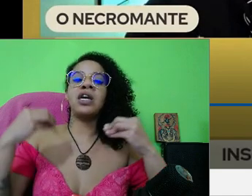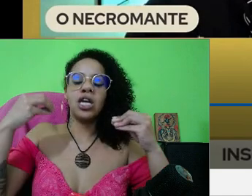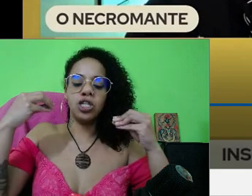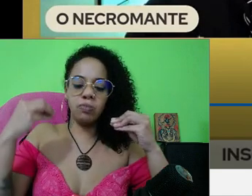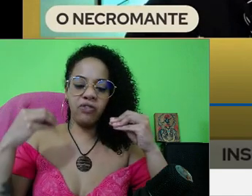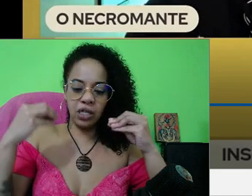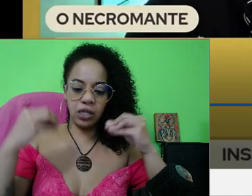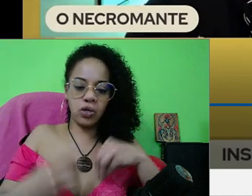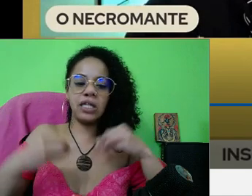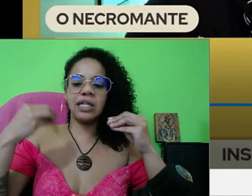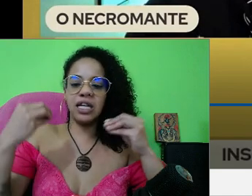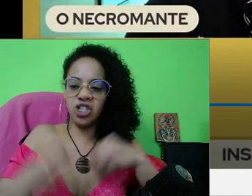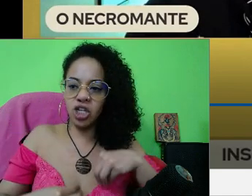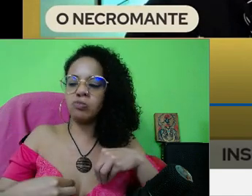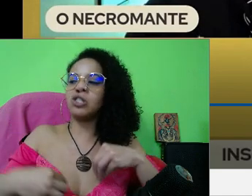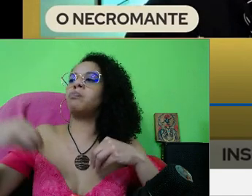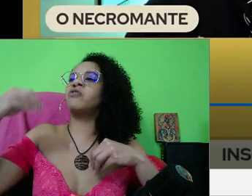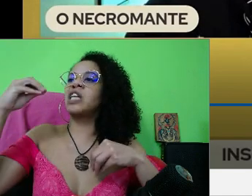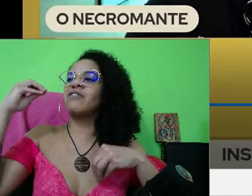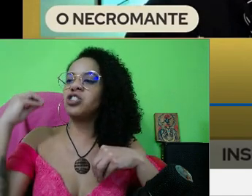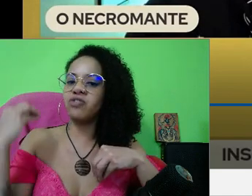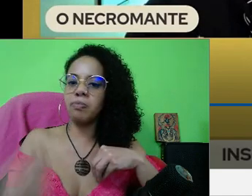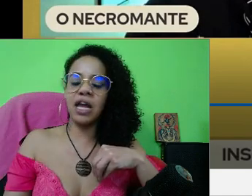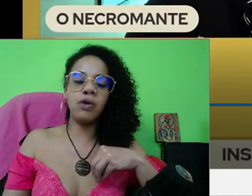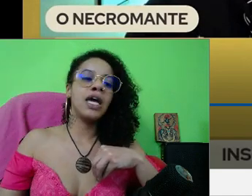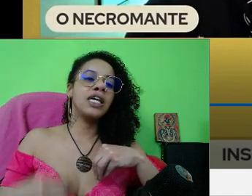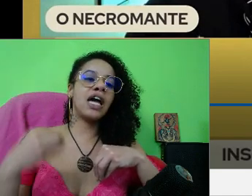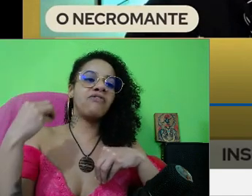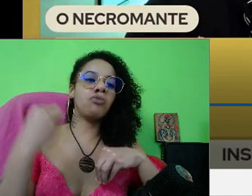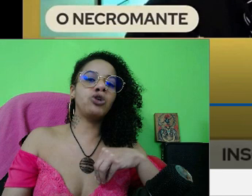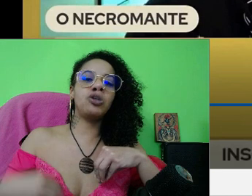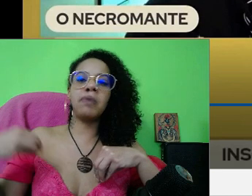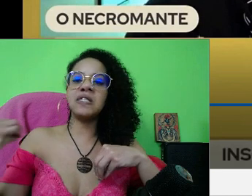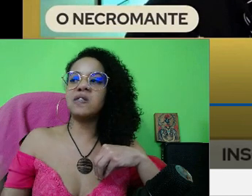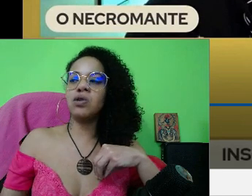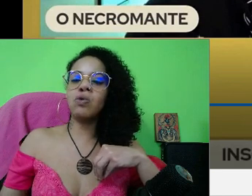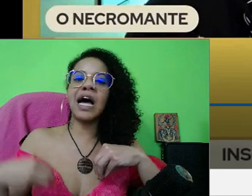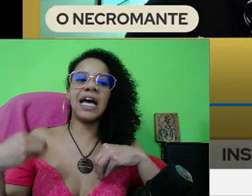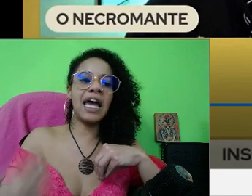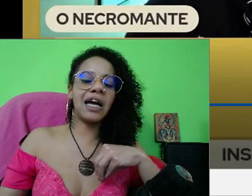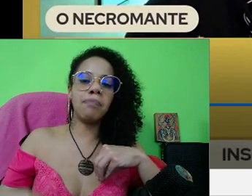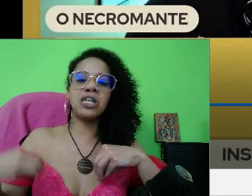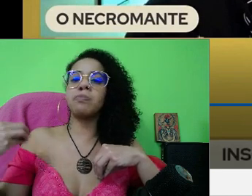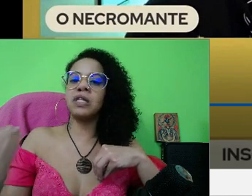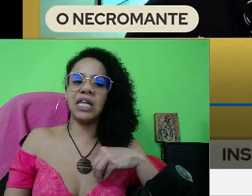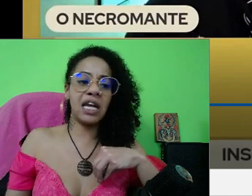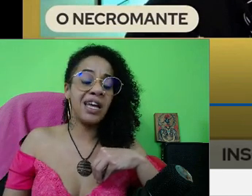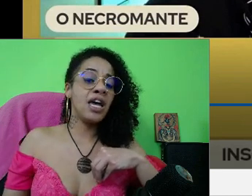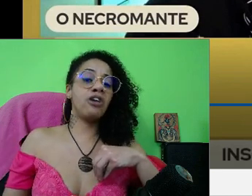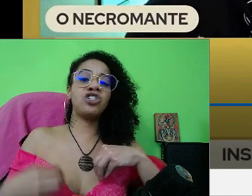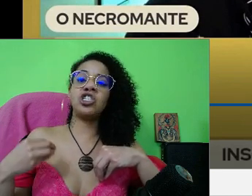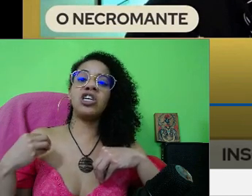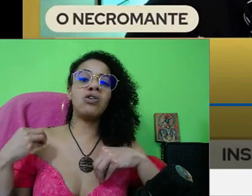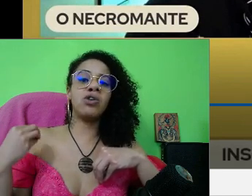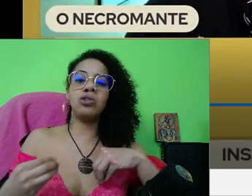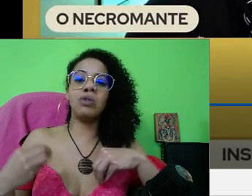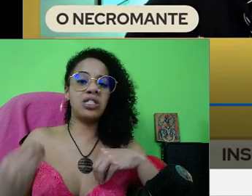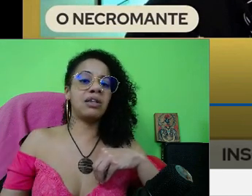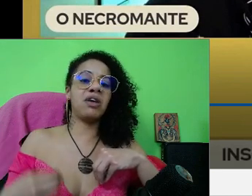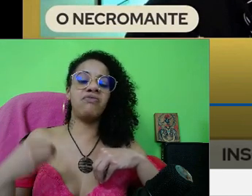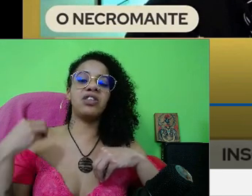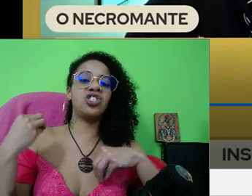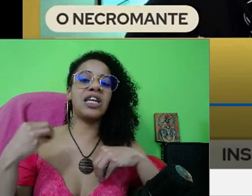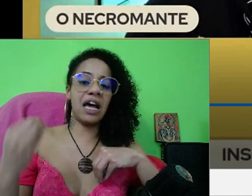golpe eu participei de manifestações legítimas o povo tava de vermelho e aí veio um monte de imbecil careca abaixa a bandeira eu já tinha